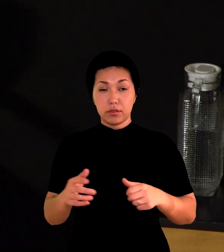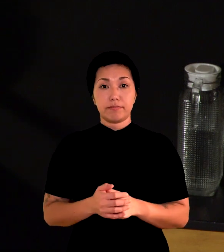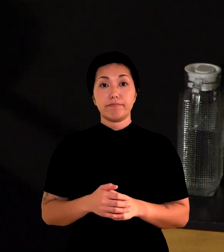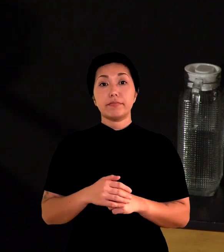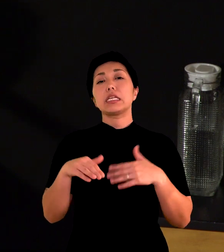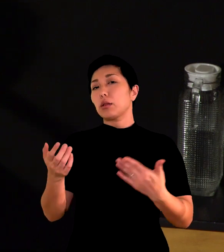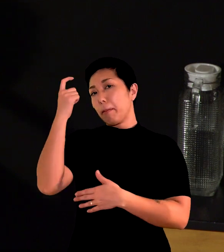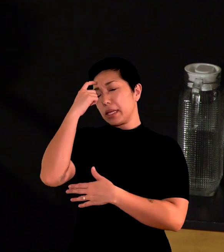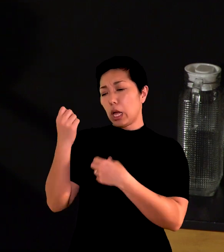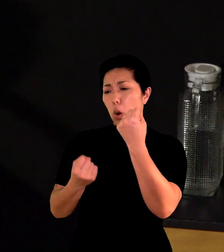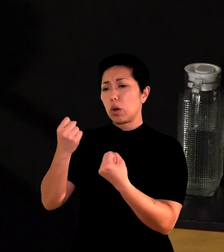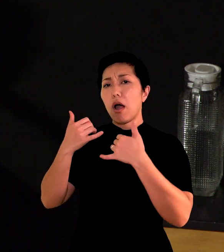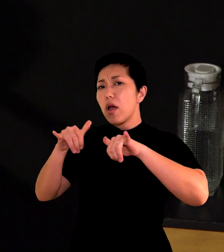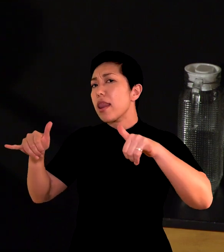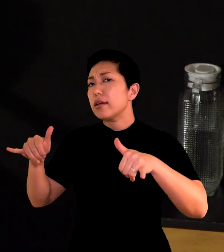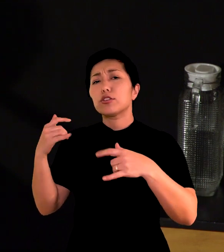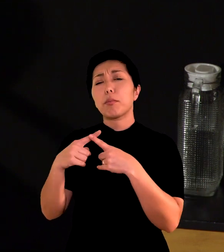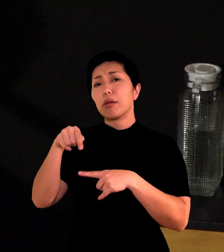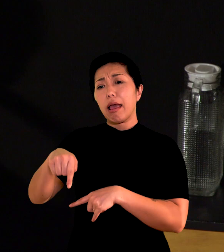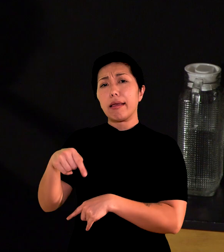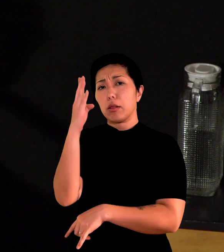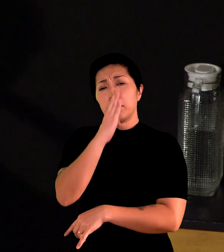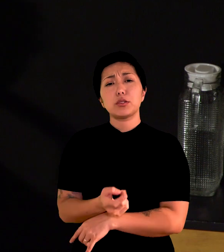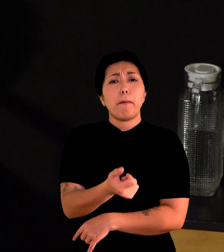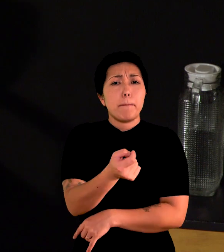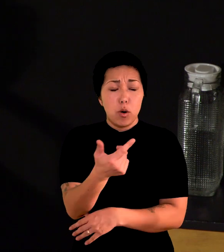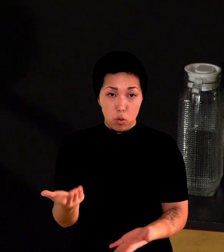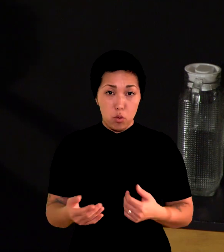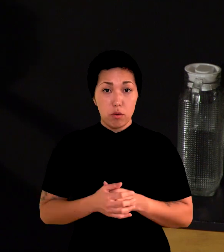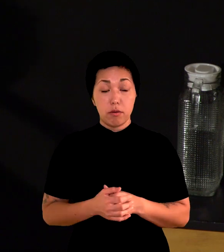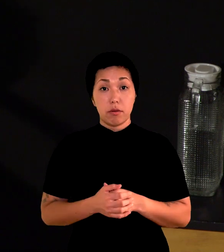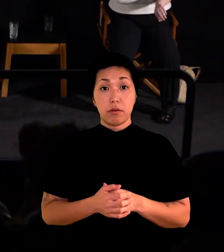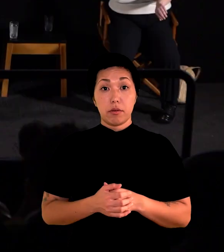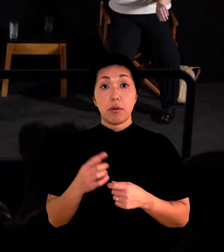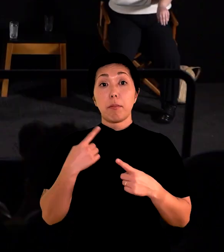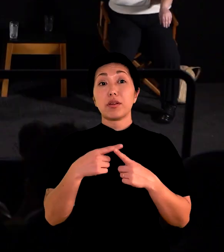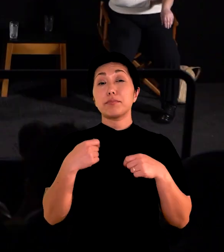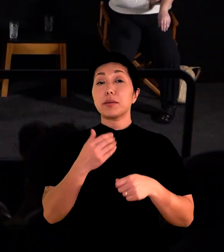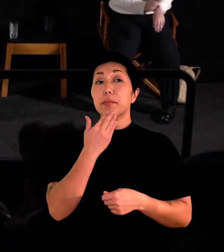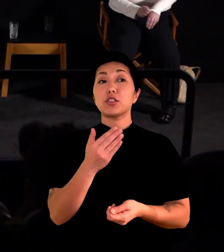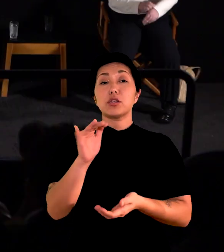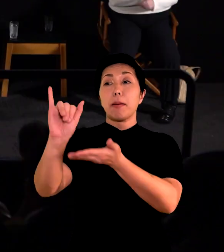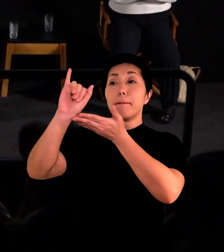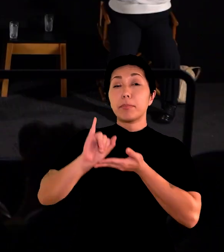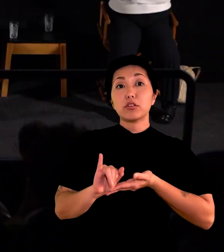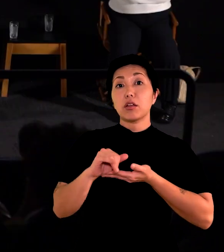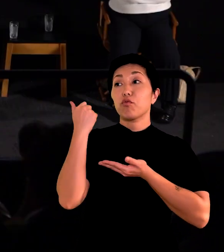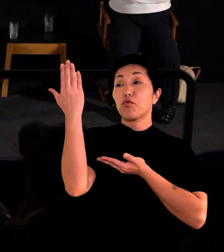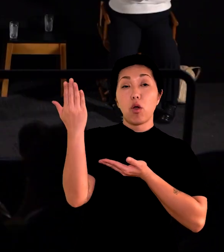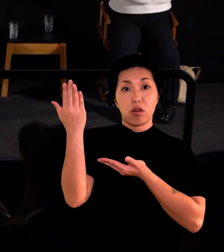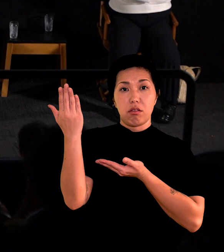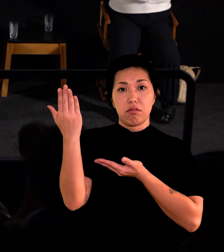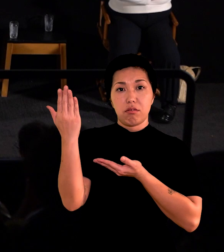população. No caso, por exemplo, carro elétrico. Por que não está andando o carro elétrico no Brasil? Por que a gente está importando o